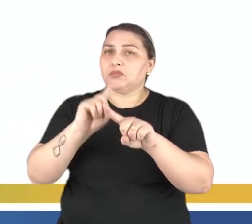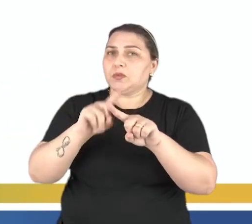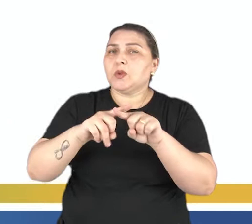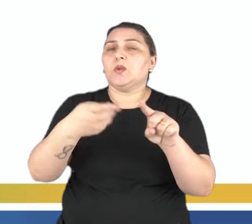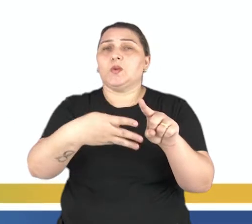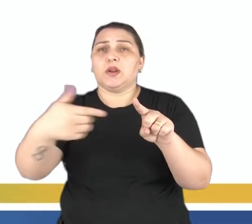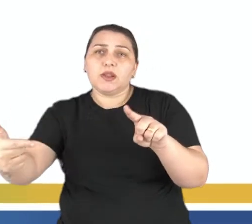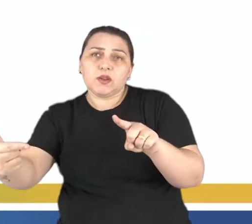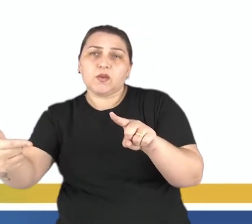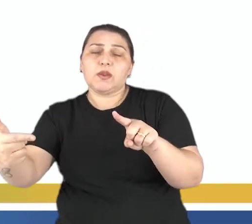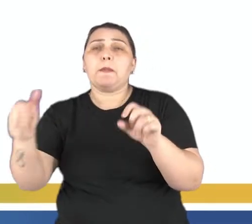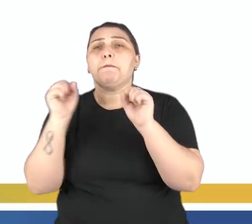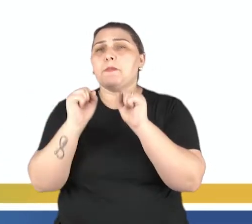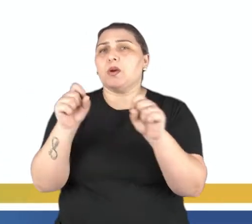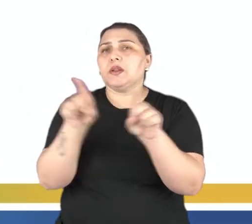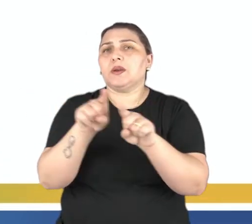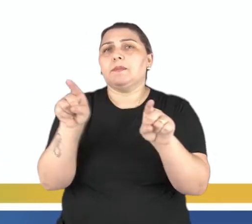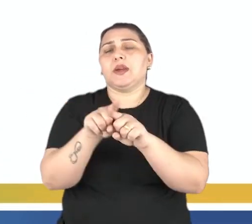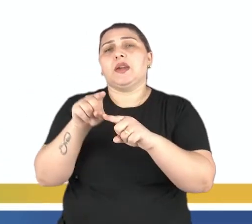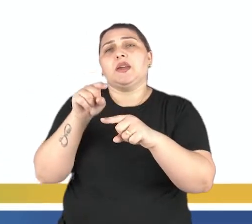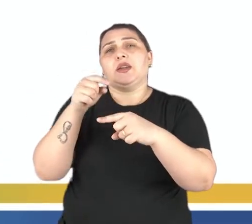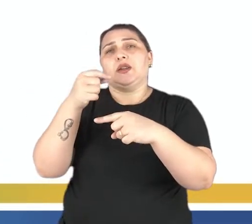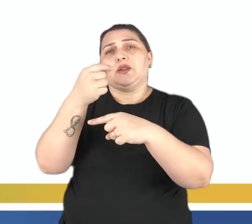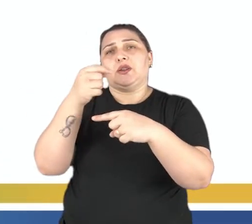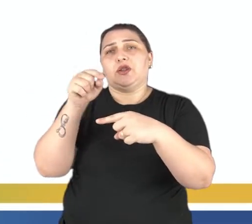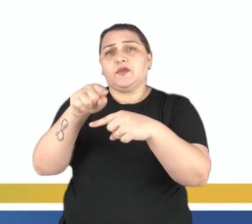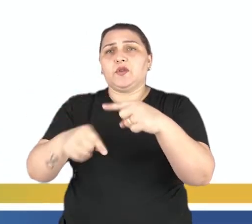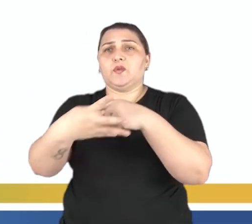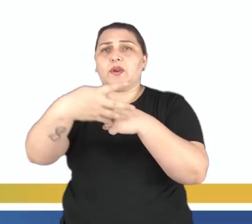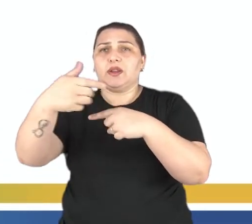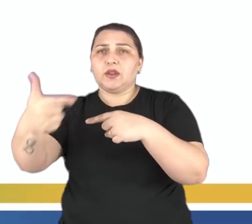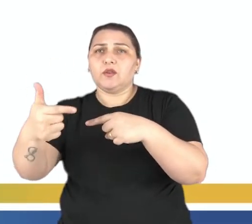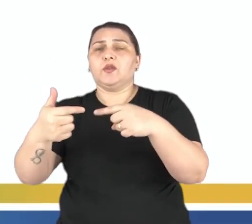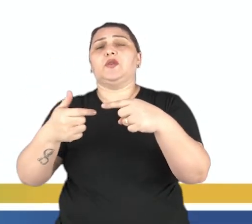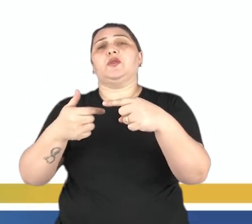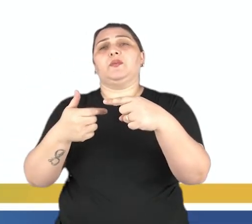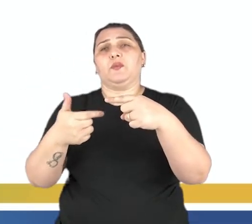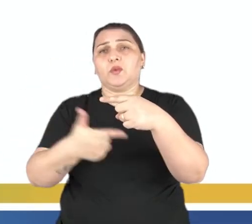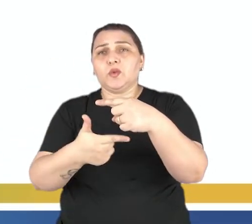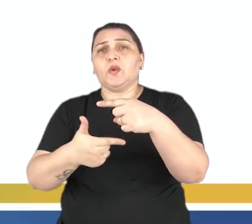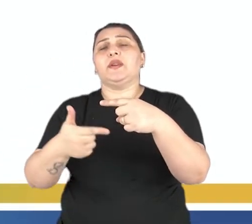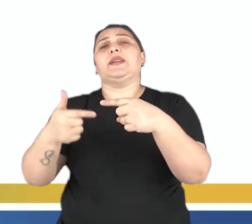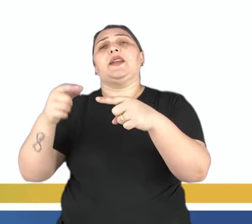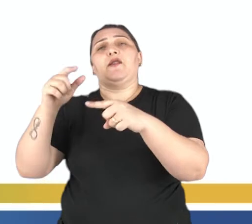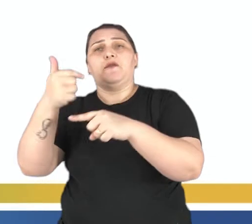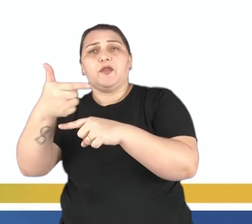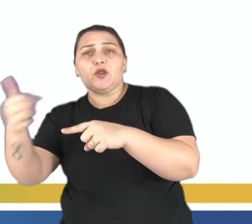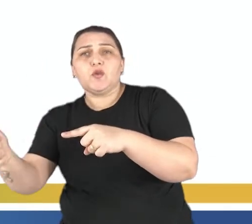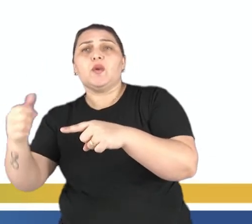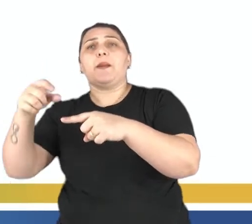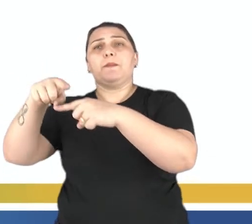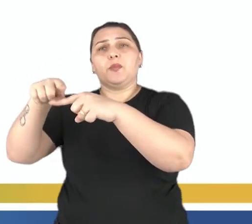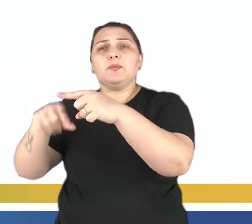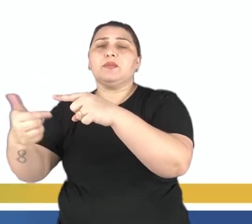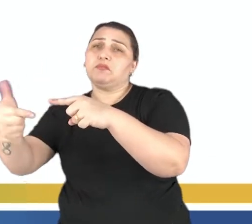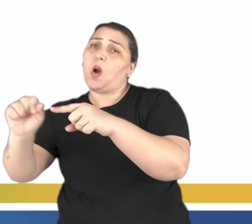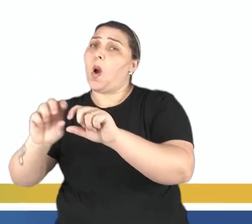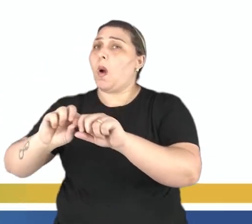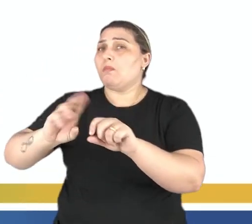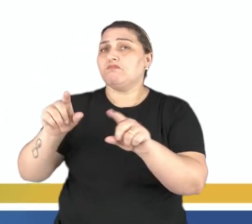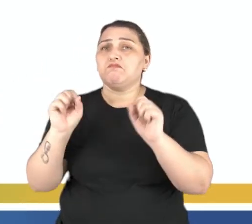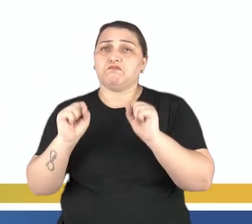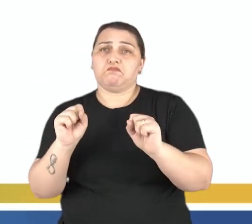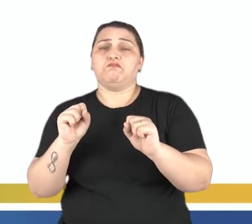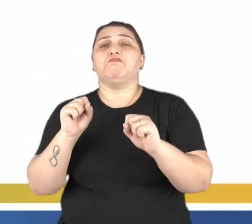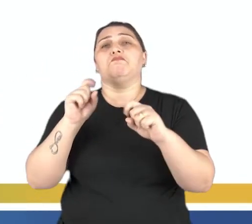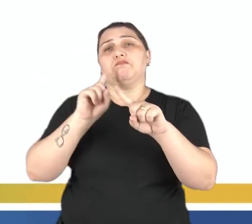por 42. Você pode dividir o 42 por 2, que vai dar 21, e multiplica por 20. Ou você pode